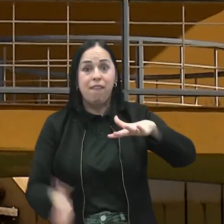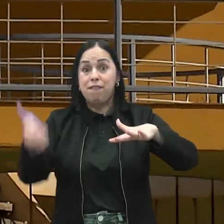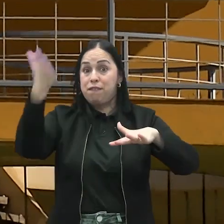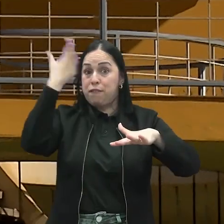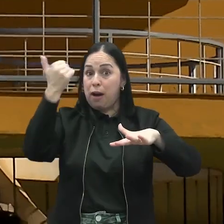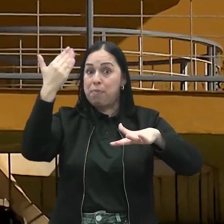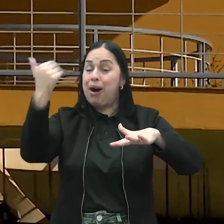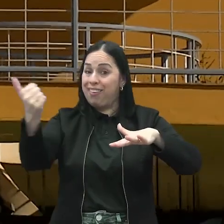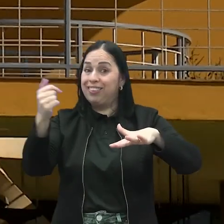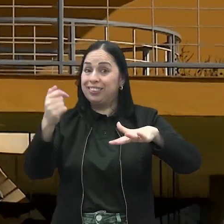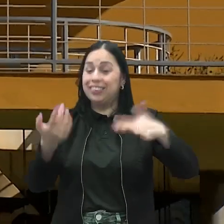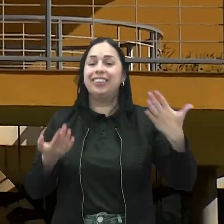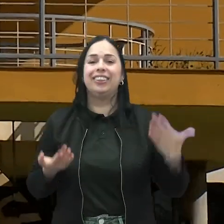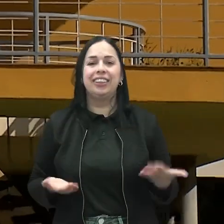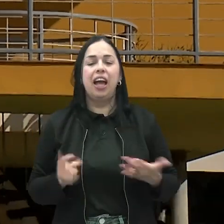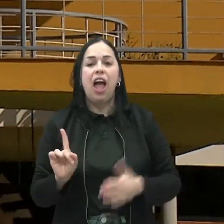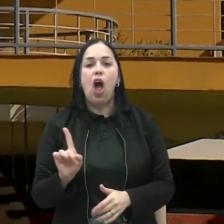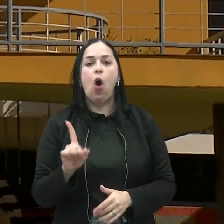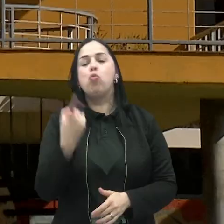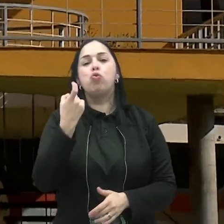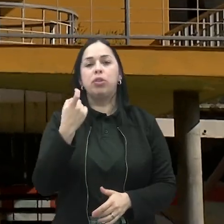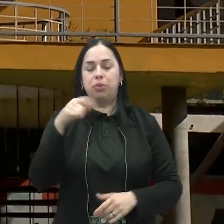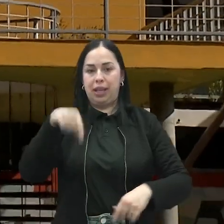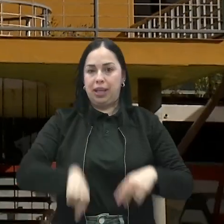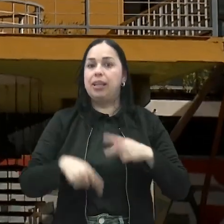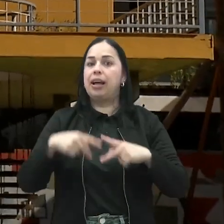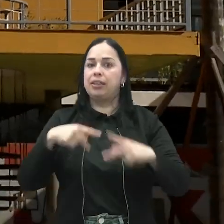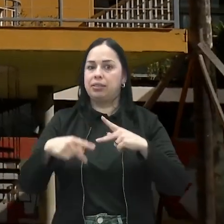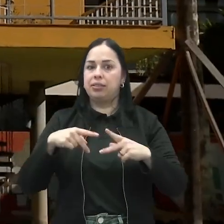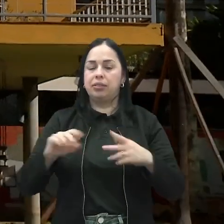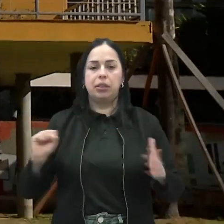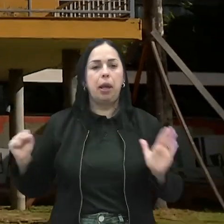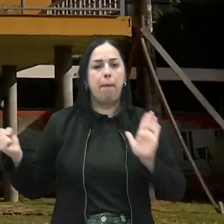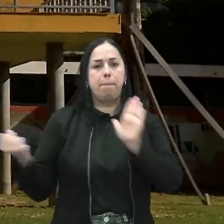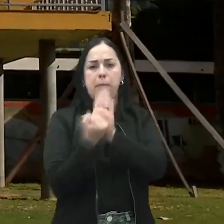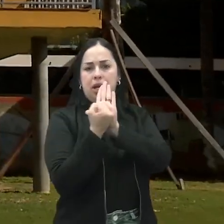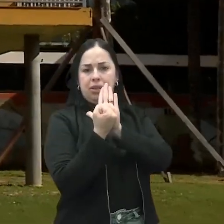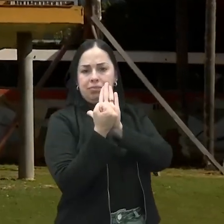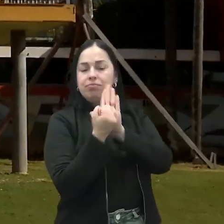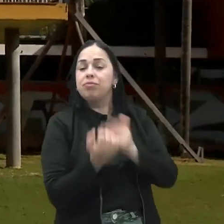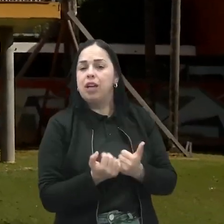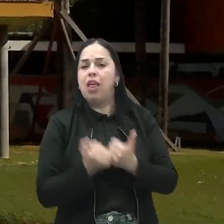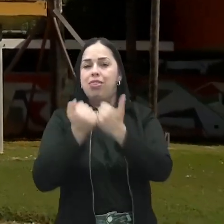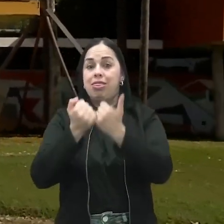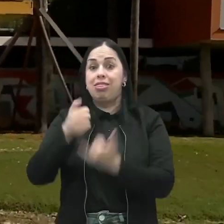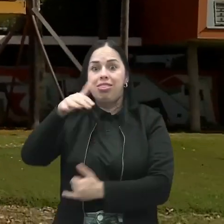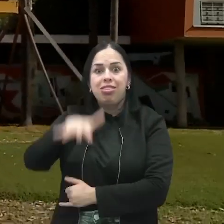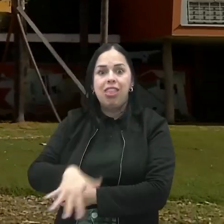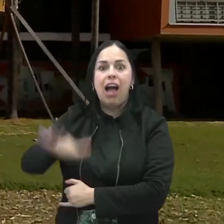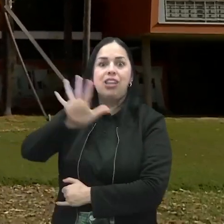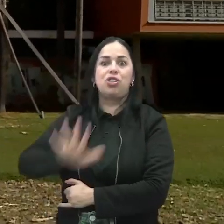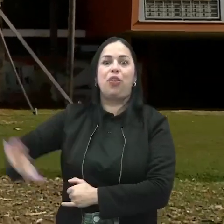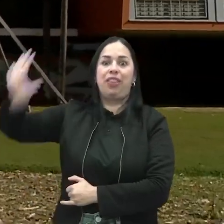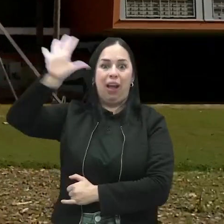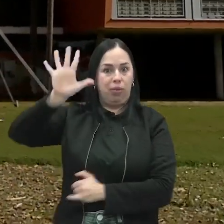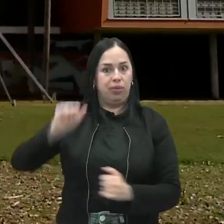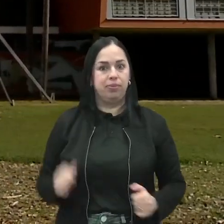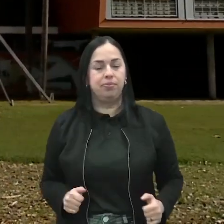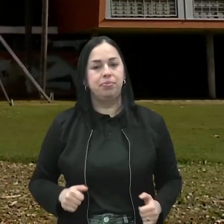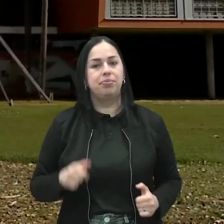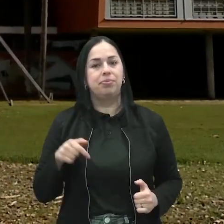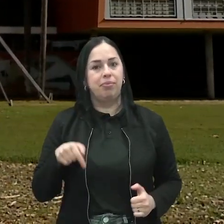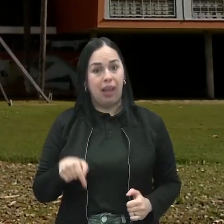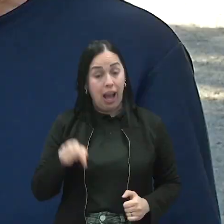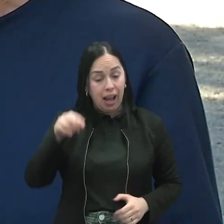Marques, conhecido como Parque da Cidade. Ele é o único do município tombado como Patrimônio Histórico Nacional pelo